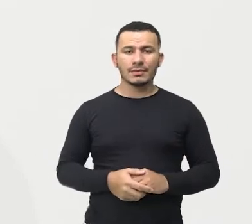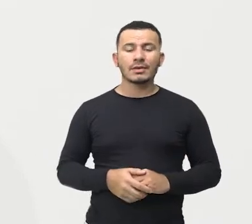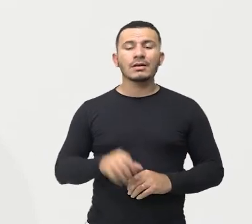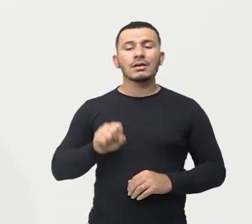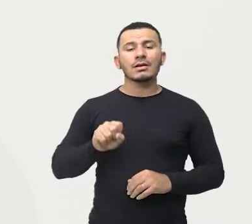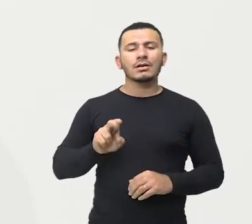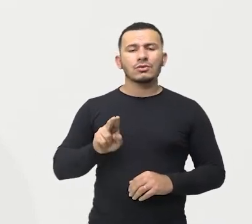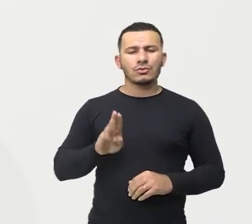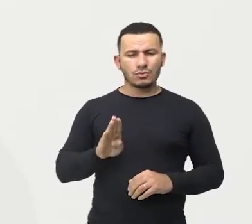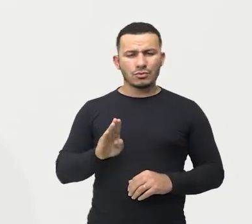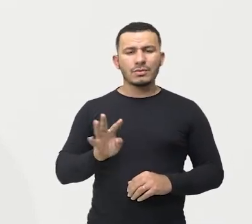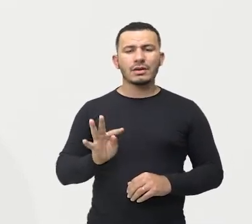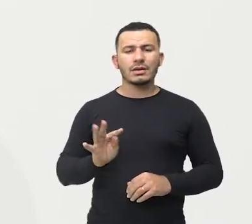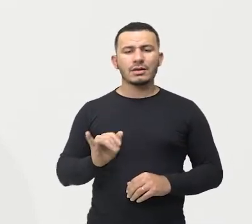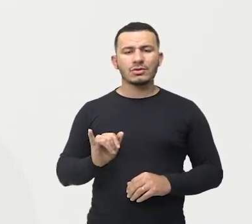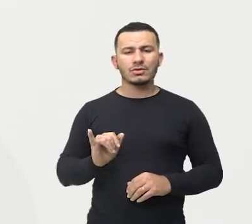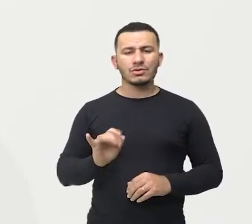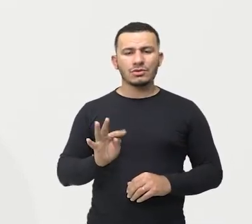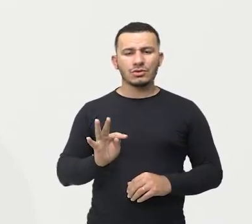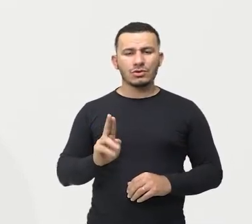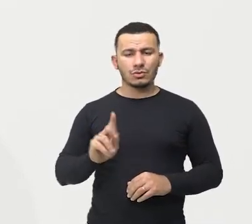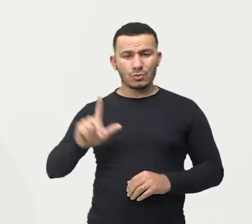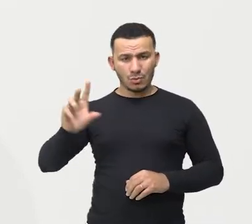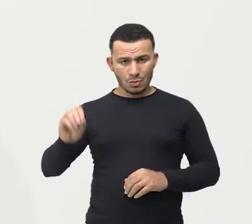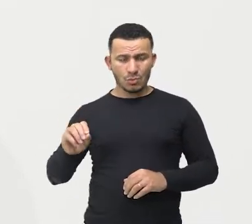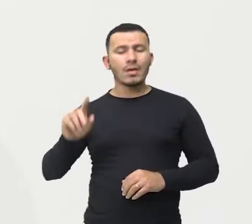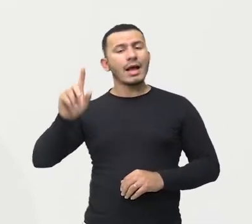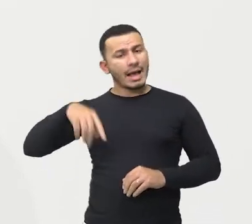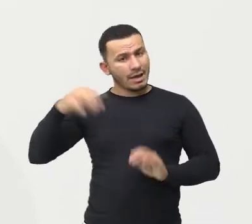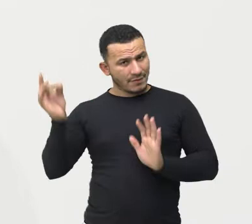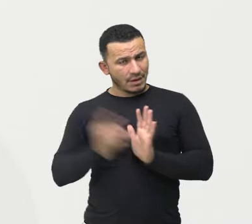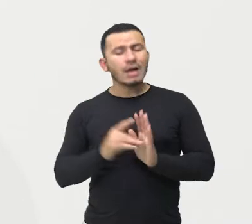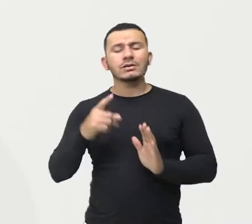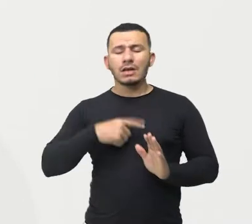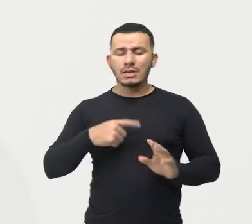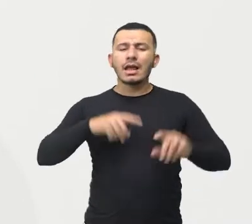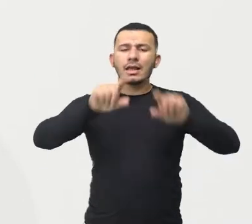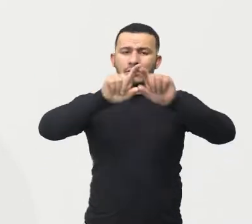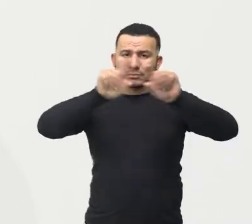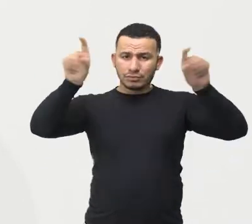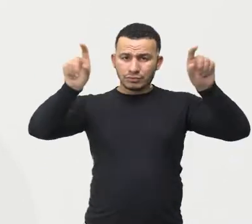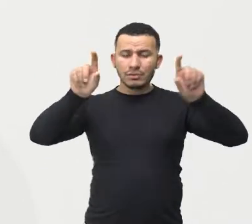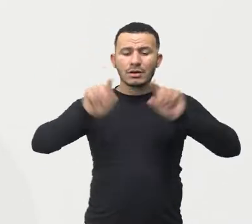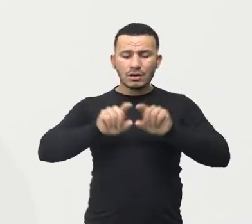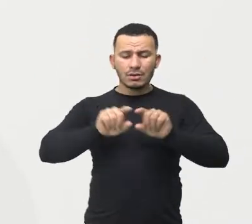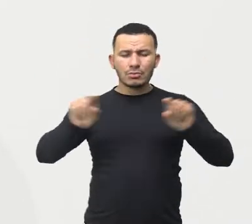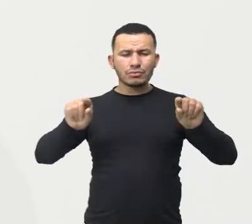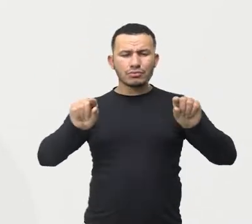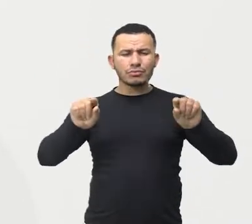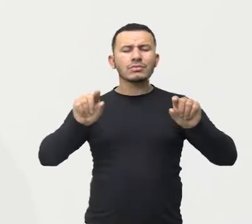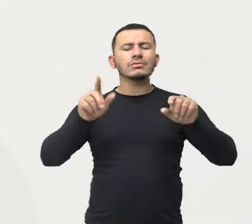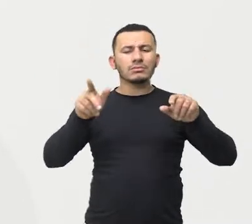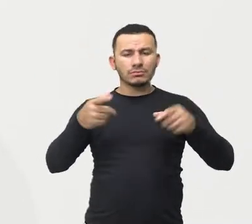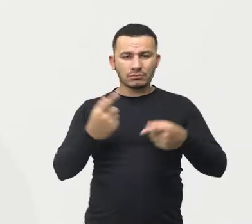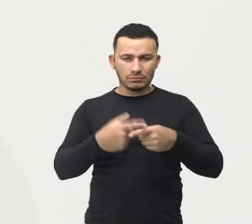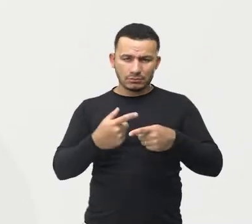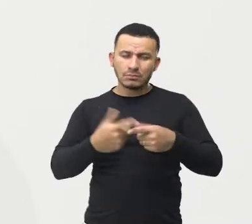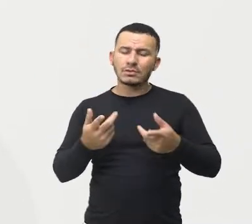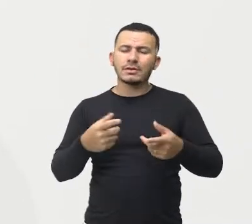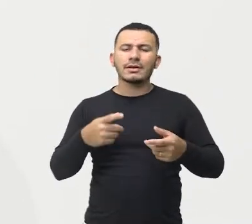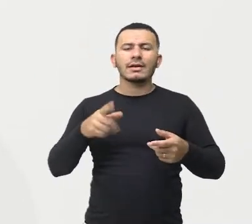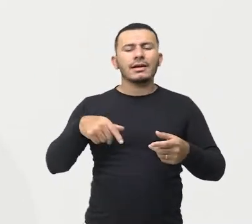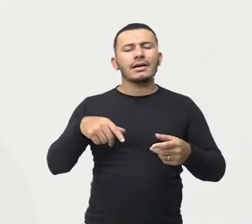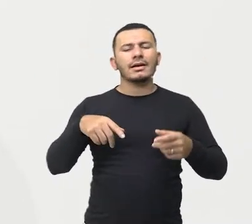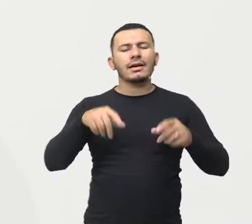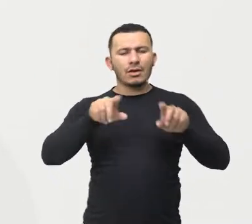Esse subtítulo, sim, ele vem depois do título, também conhecido como linha fina, ok? O